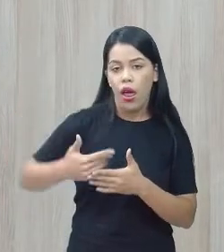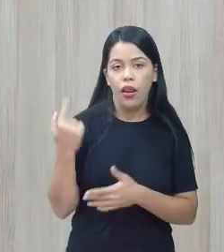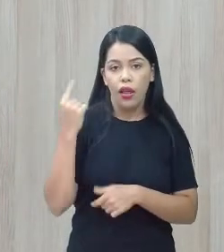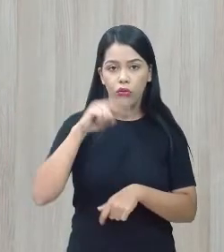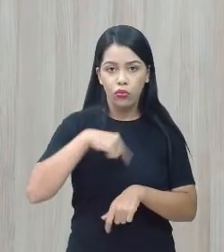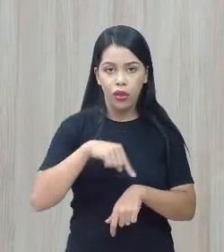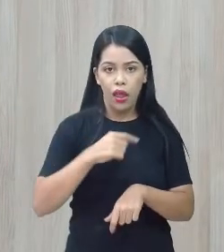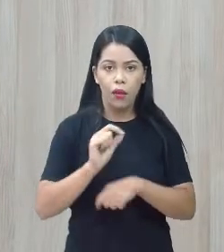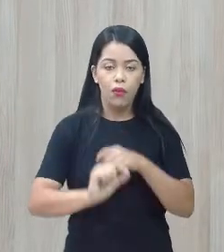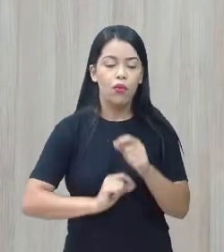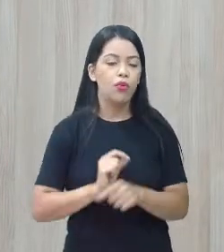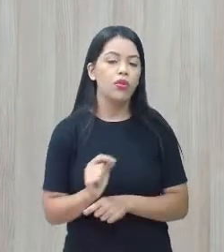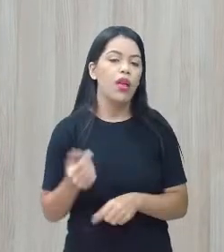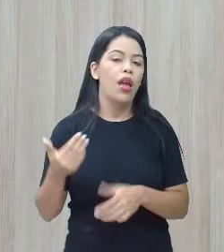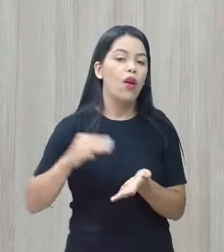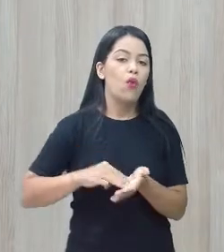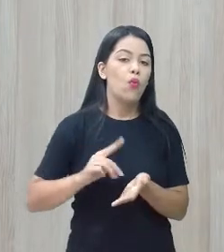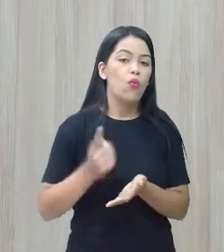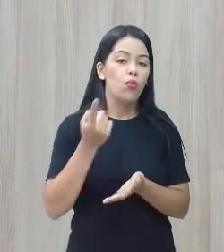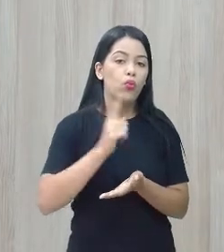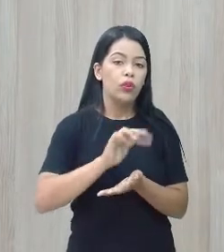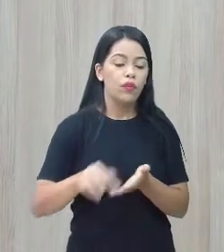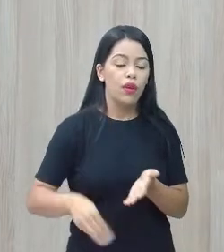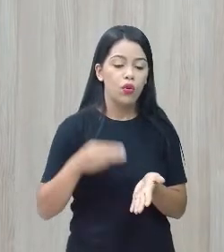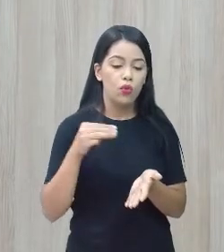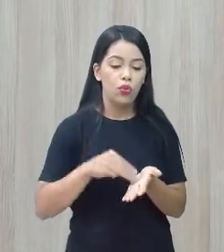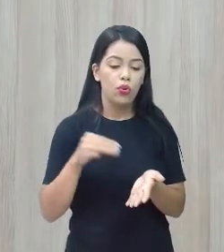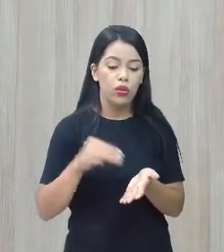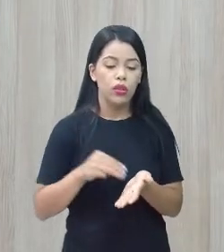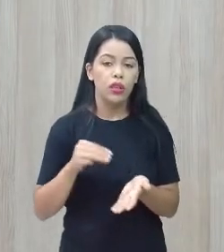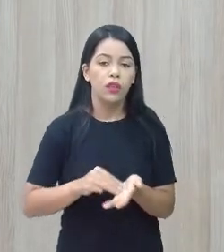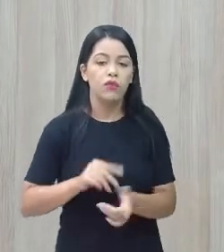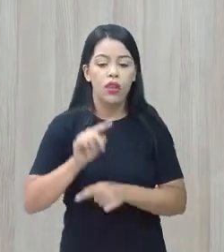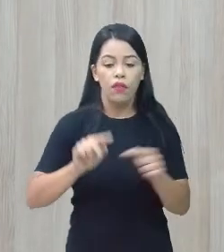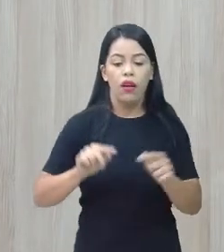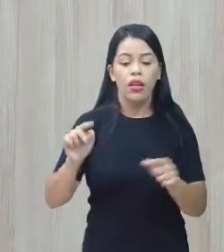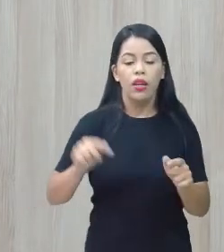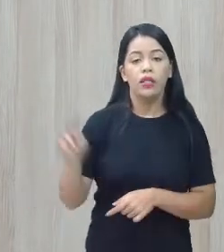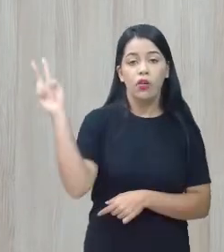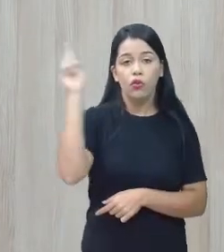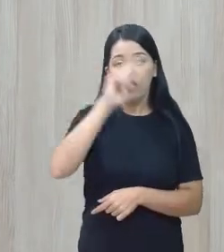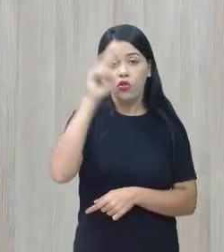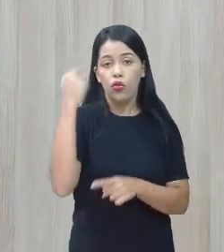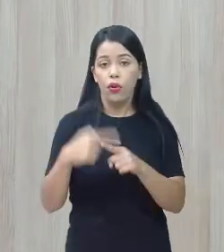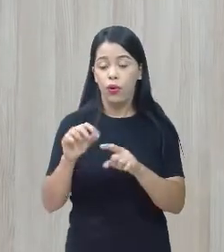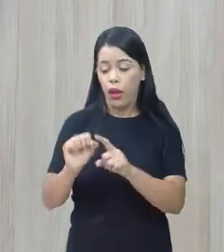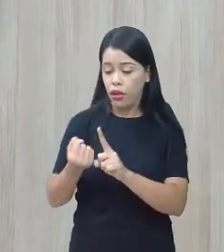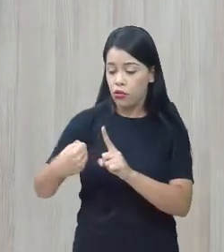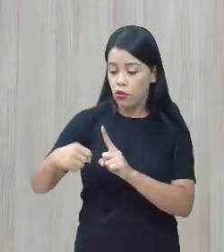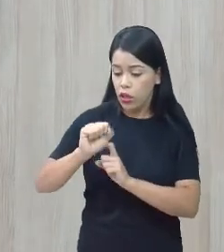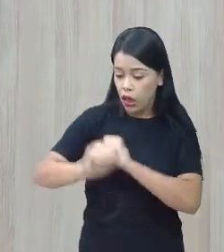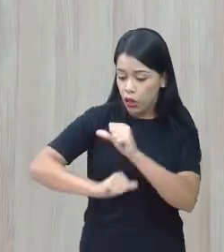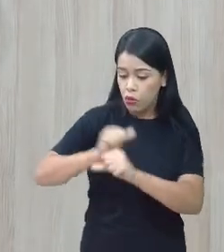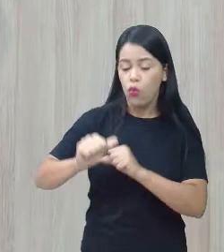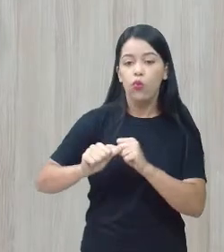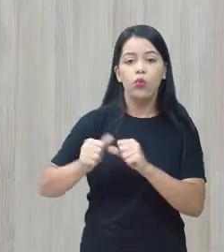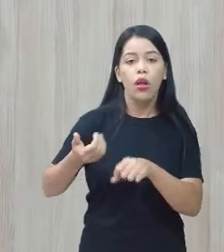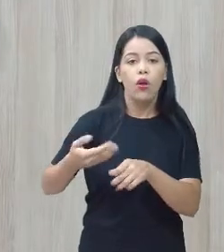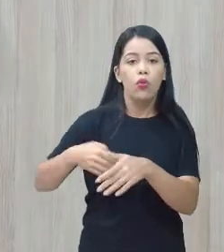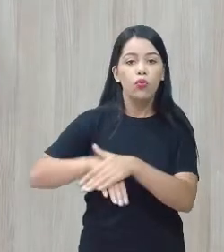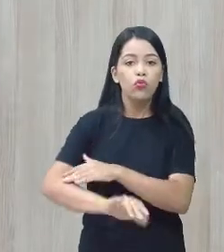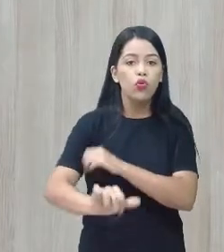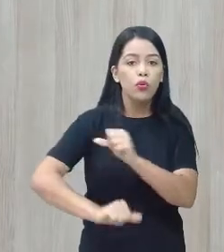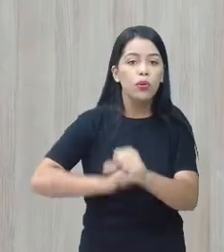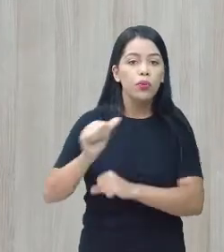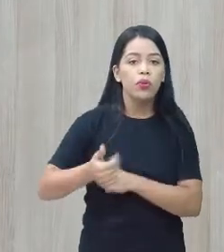ela é um dos motivos da variação histórica. Por quê? Porque as sociedades mudam, os costumes mudam e a língua também